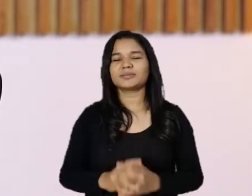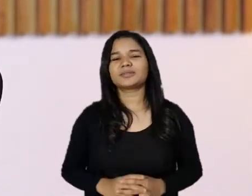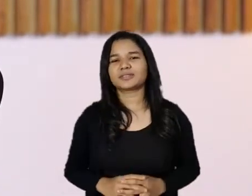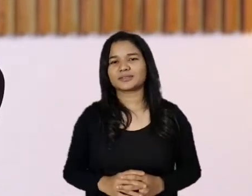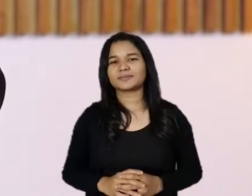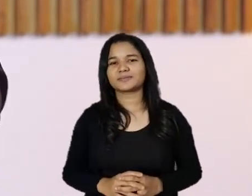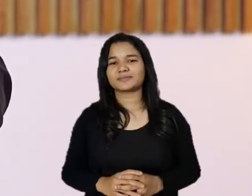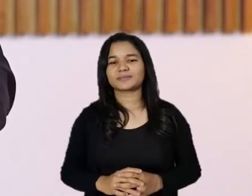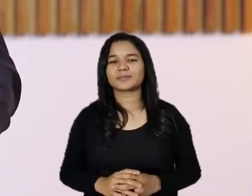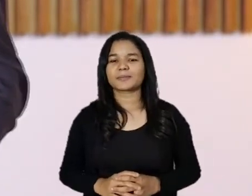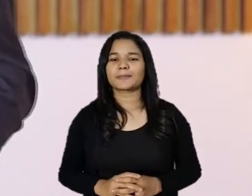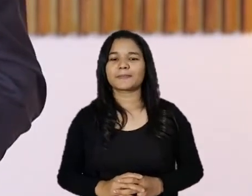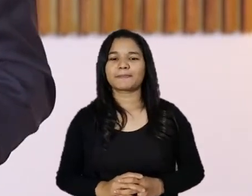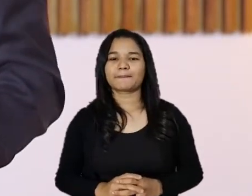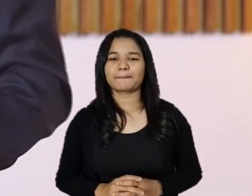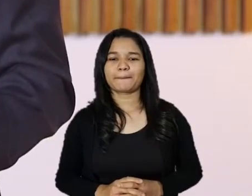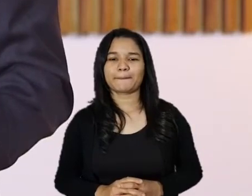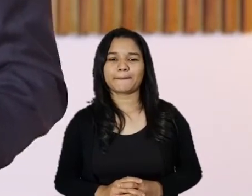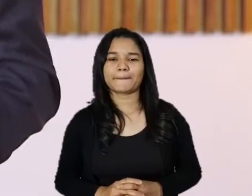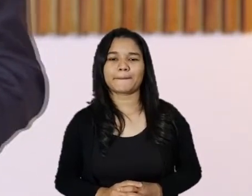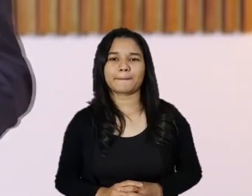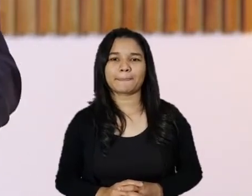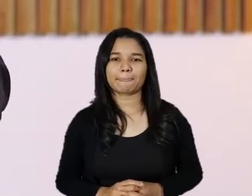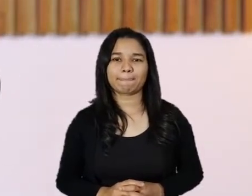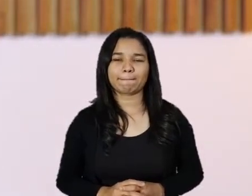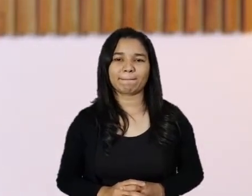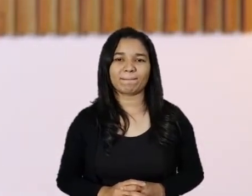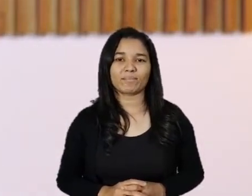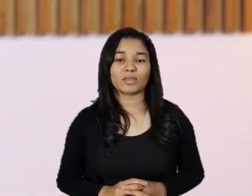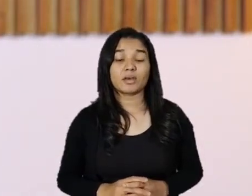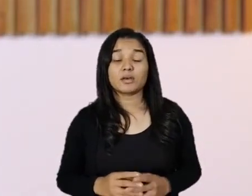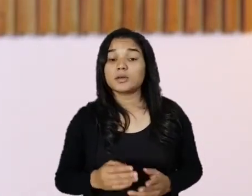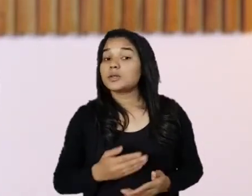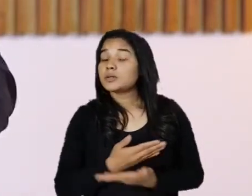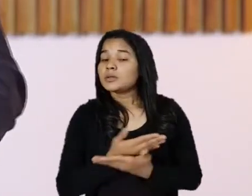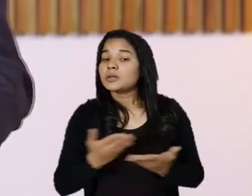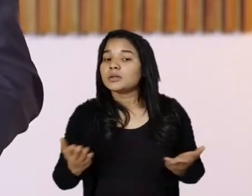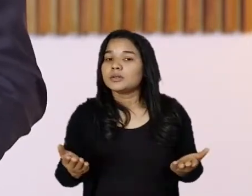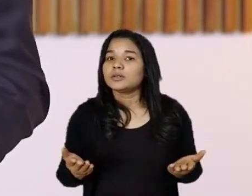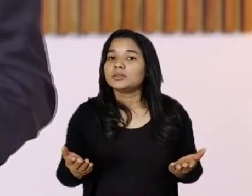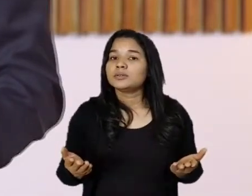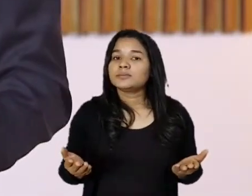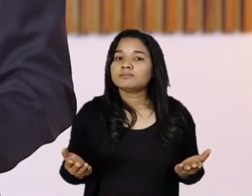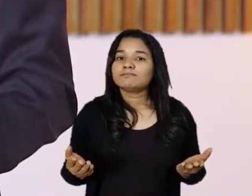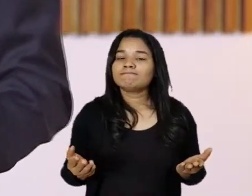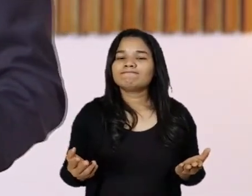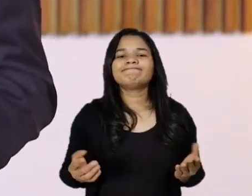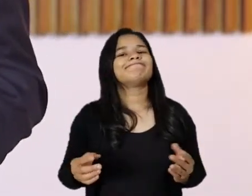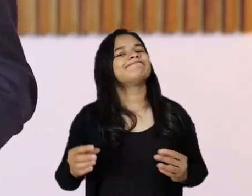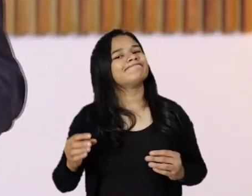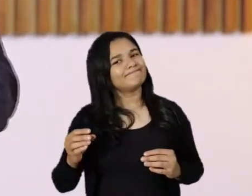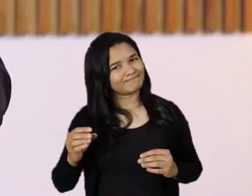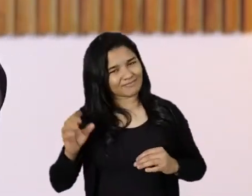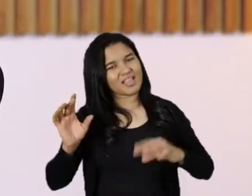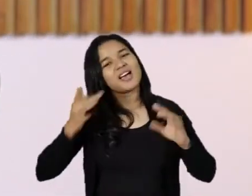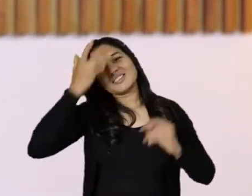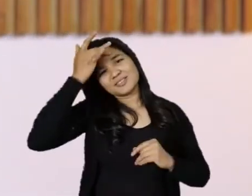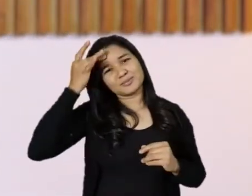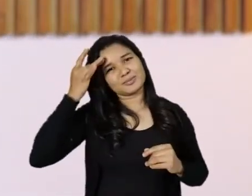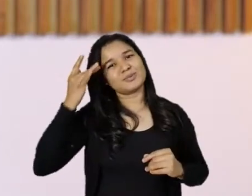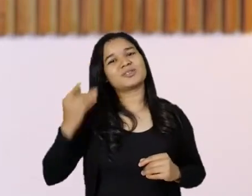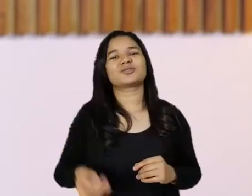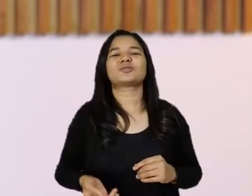defendidas e cridas por cada um de nós. Então, diante dessa argumentação, o mundo antediluviano raciocinava que